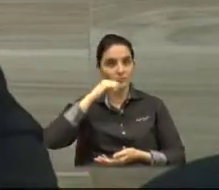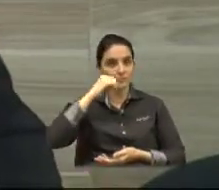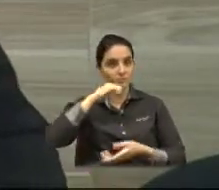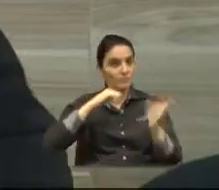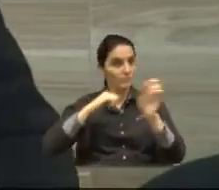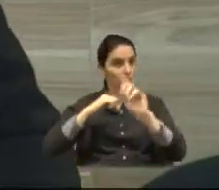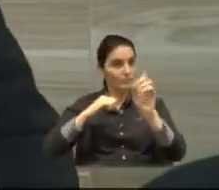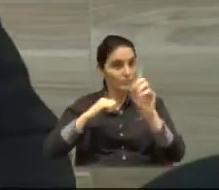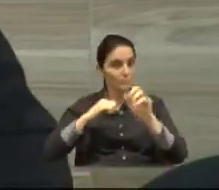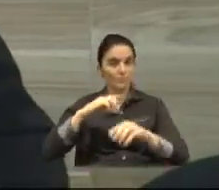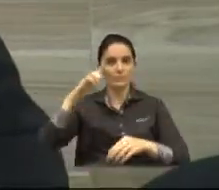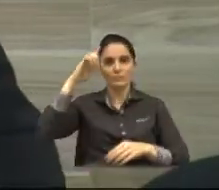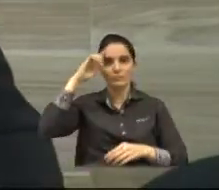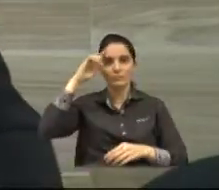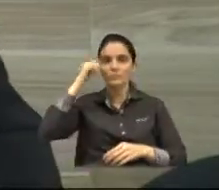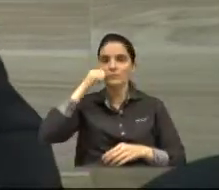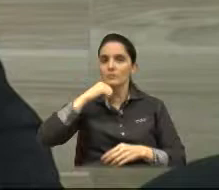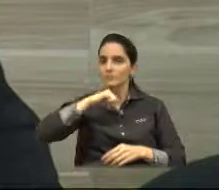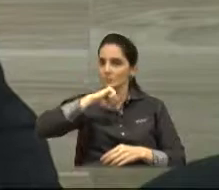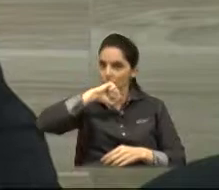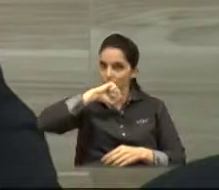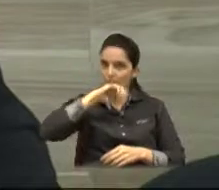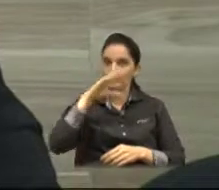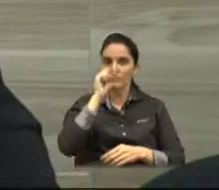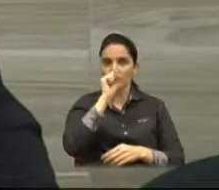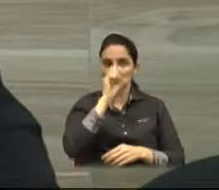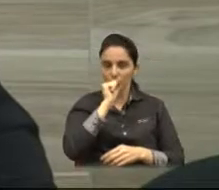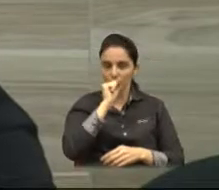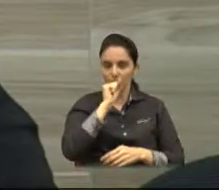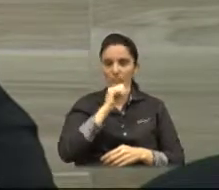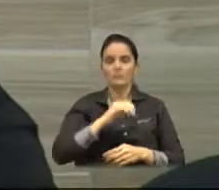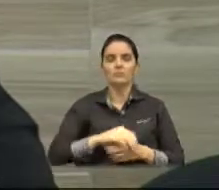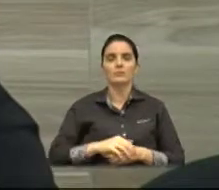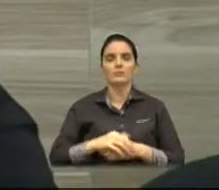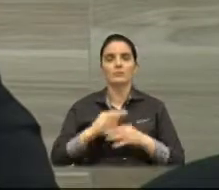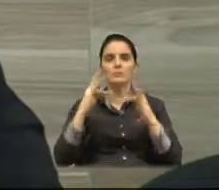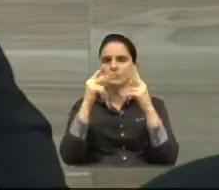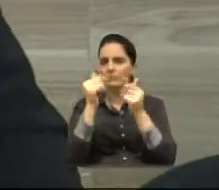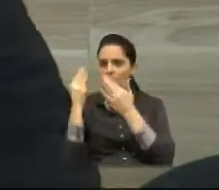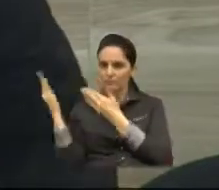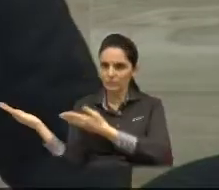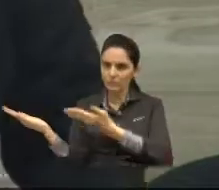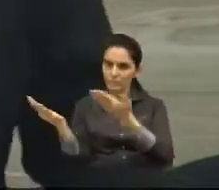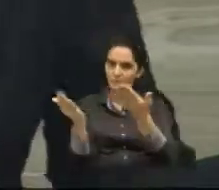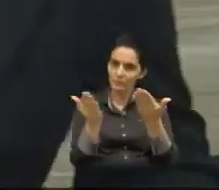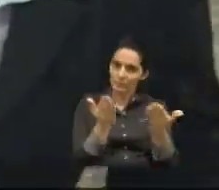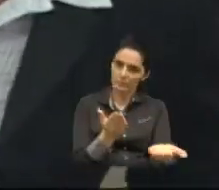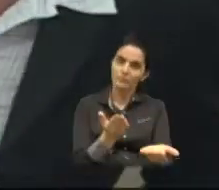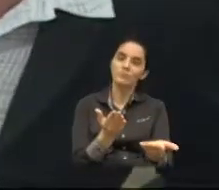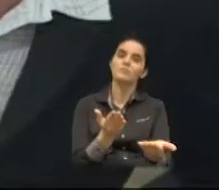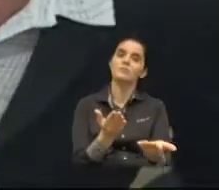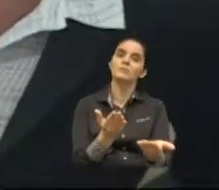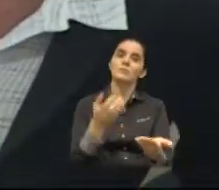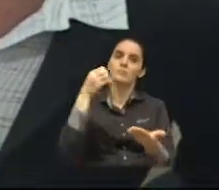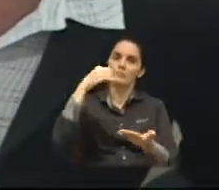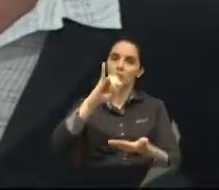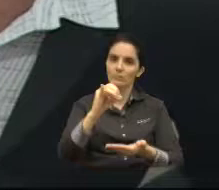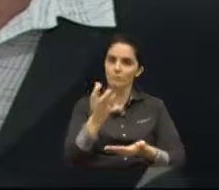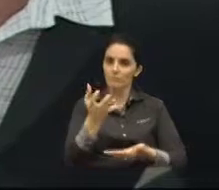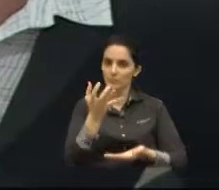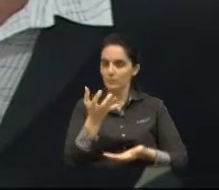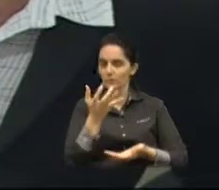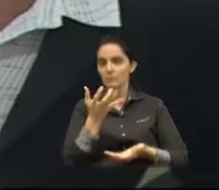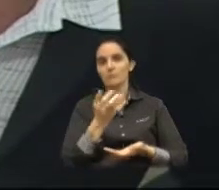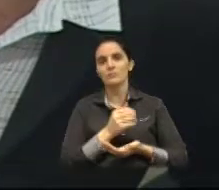Mães, então no sábado, e abro o convite a todos os membros dessa casa para que, se puderem, passem